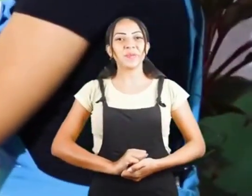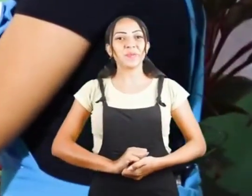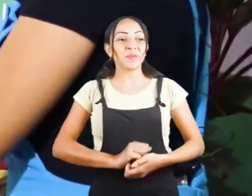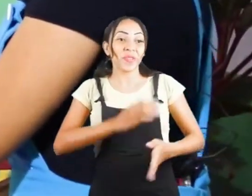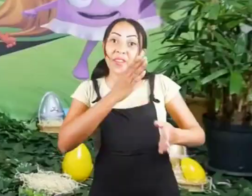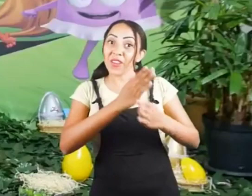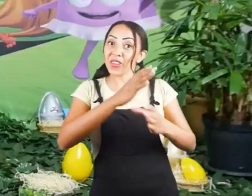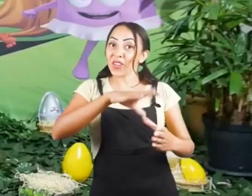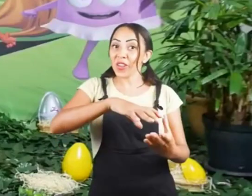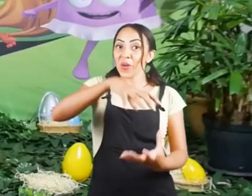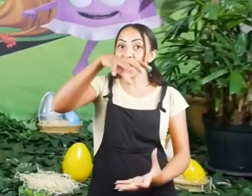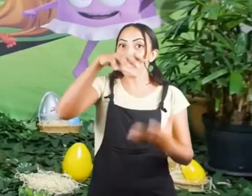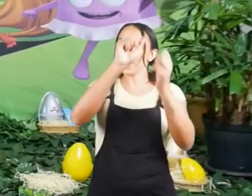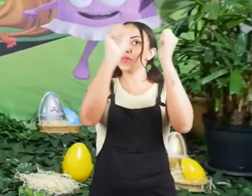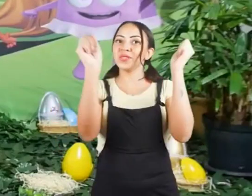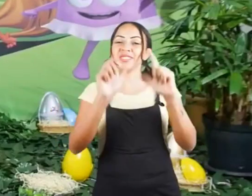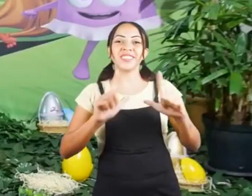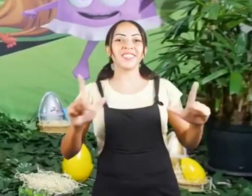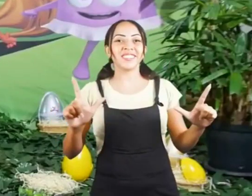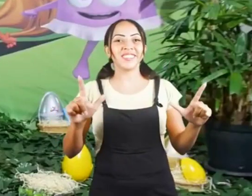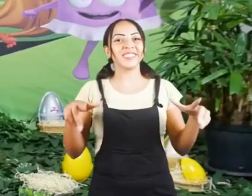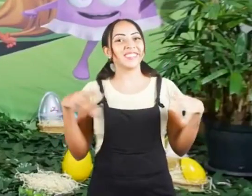Achei o ovo azul!